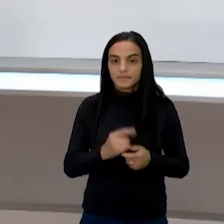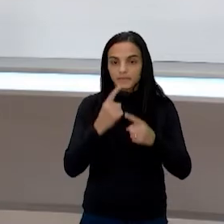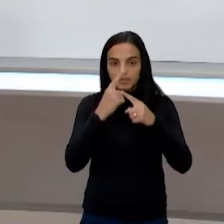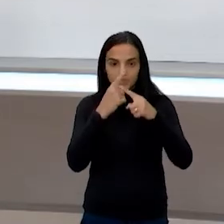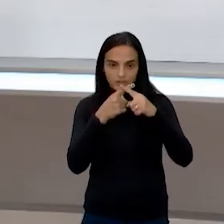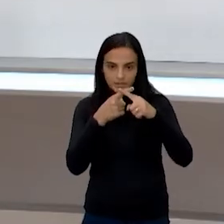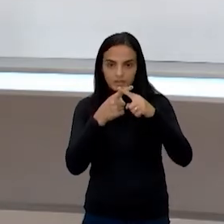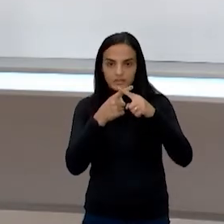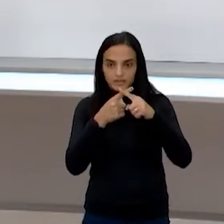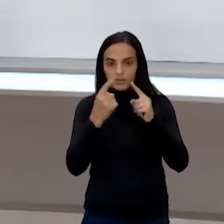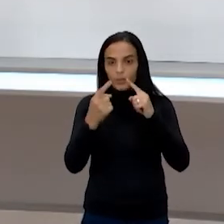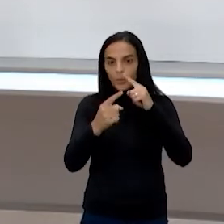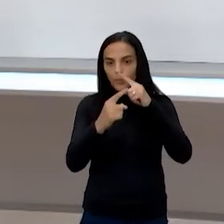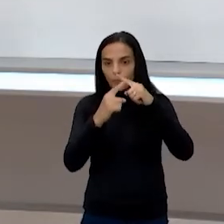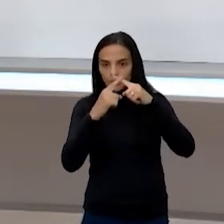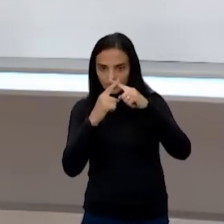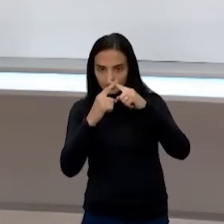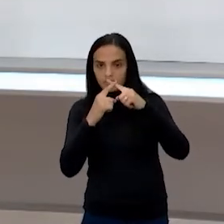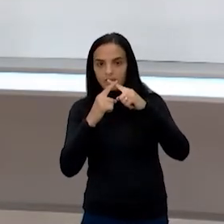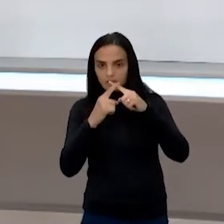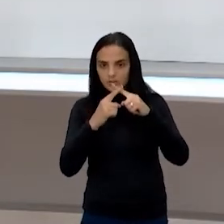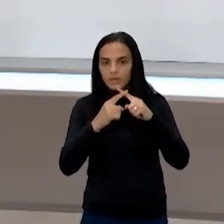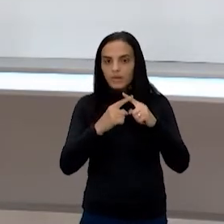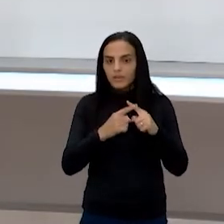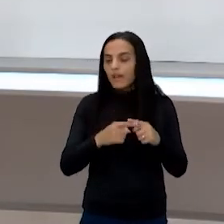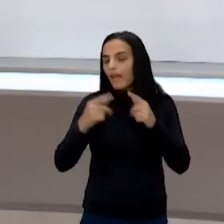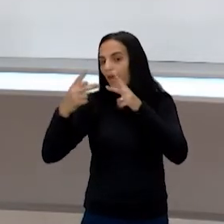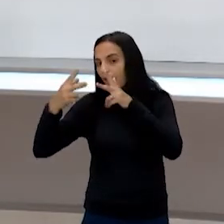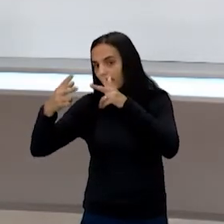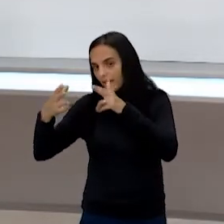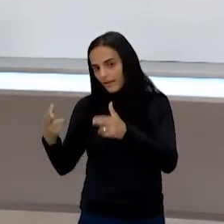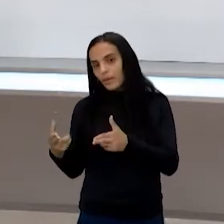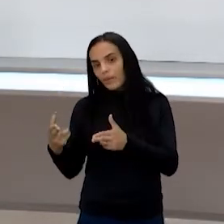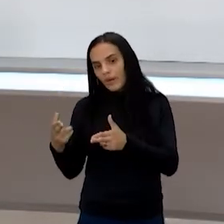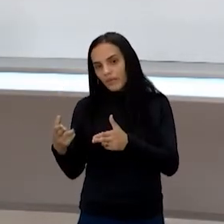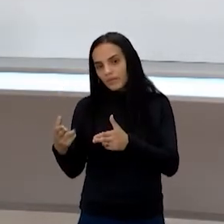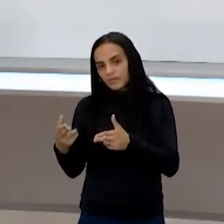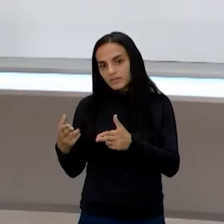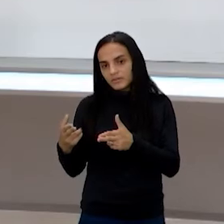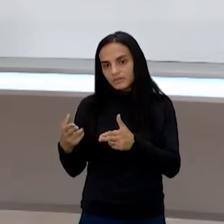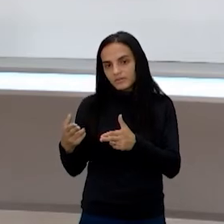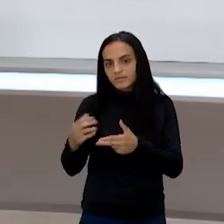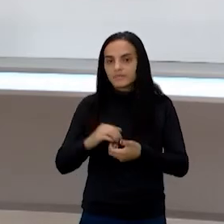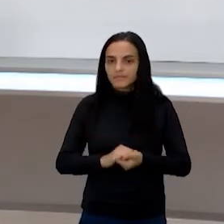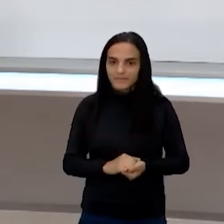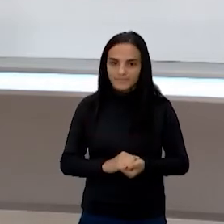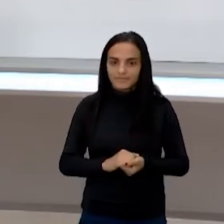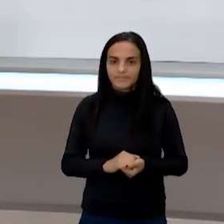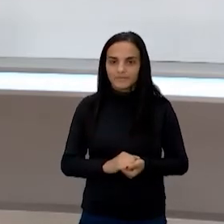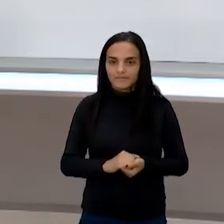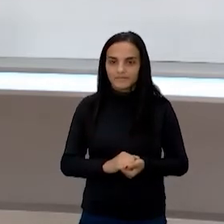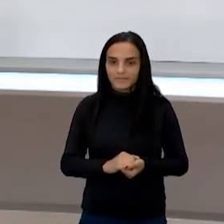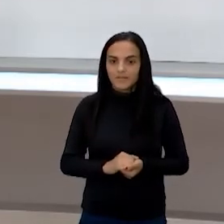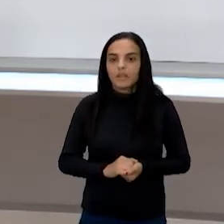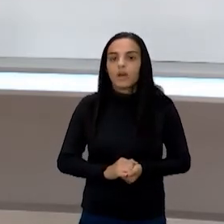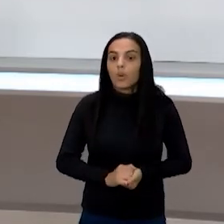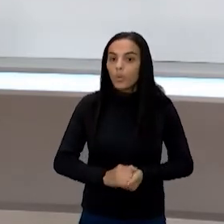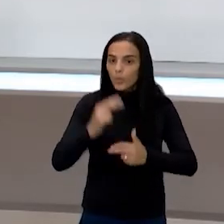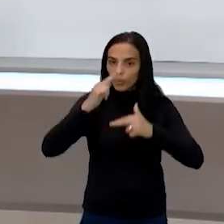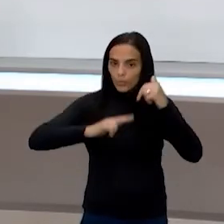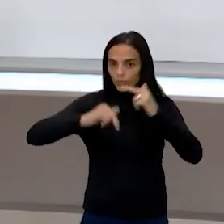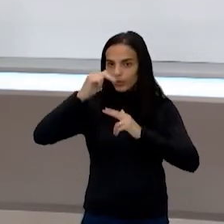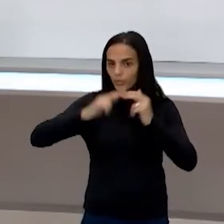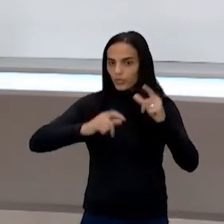a multiplicação dos extremos é igual o produto dos meios. Vou repetir de novo, né? O produto